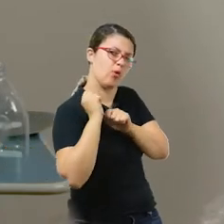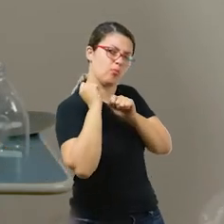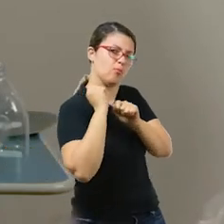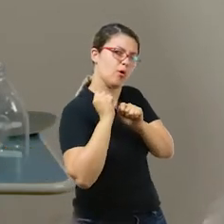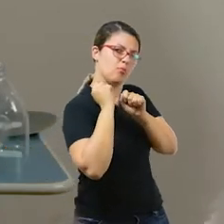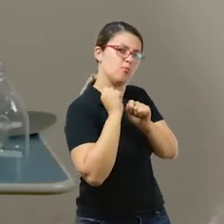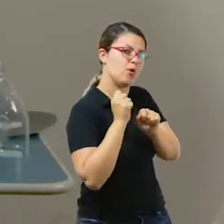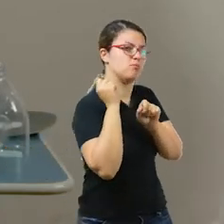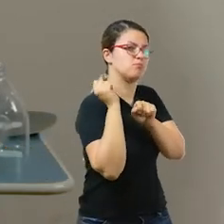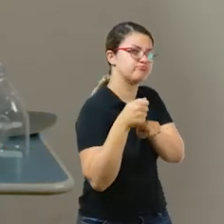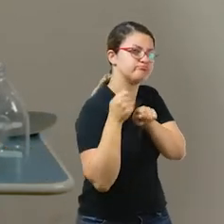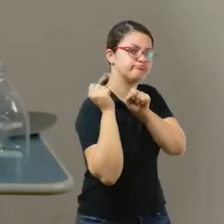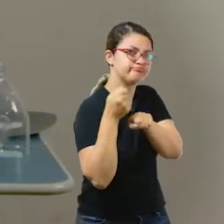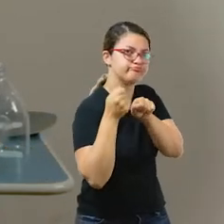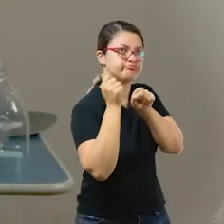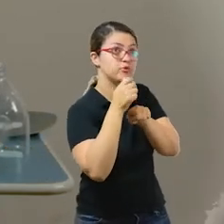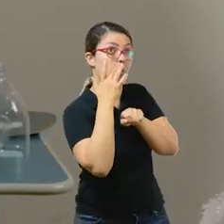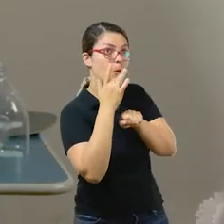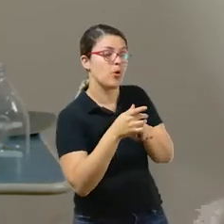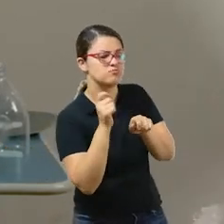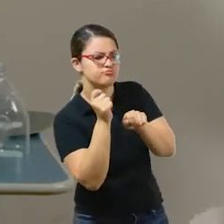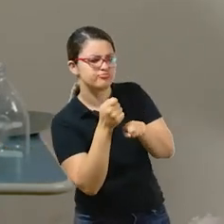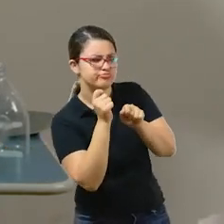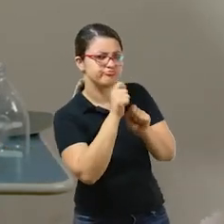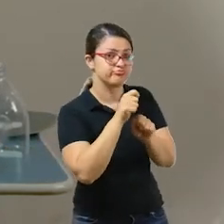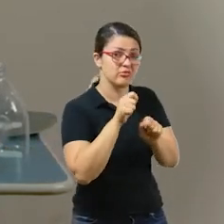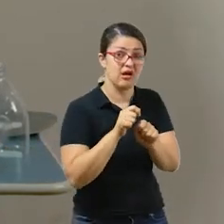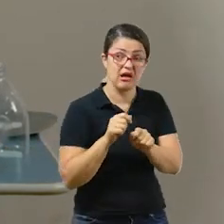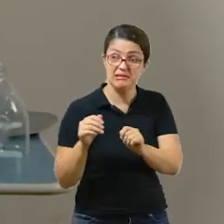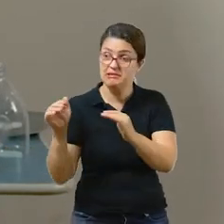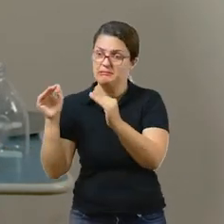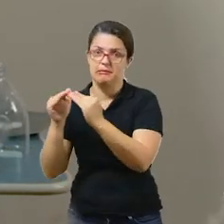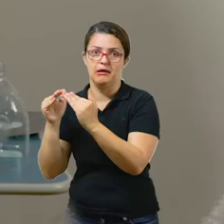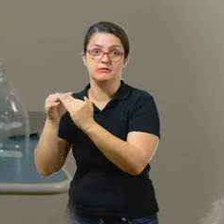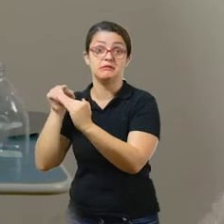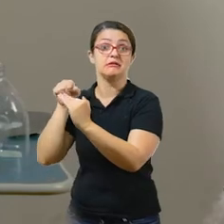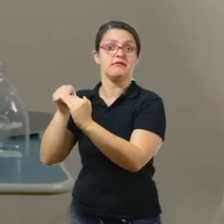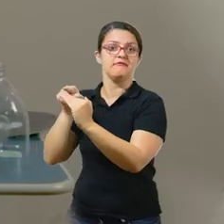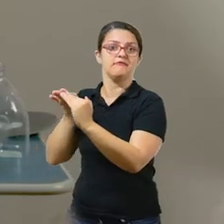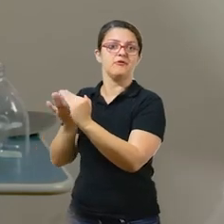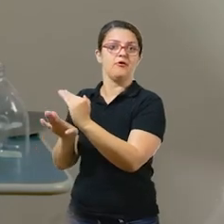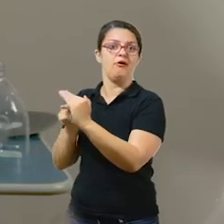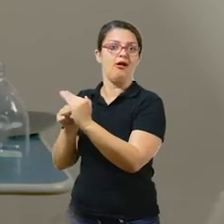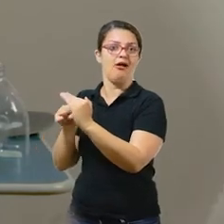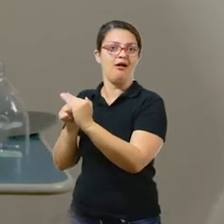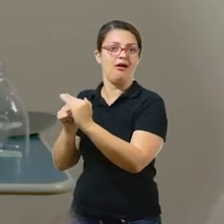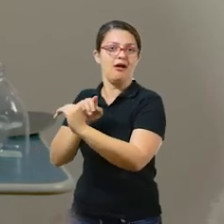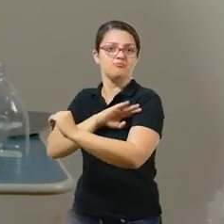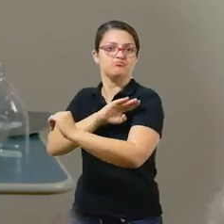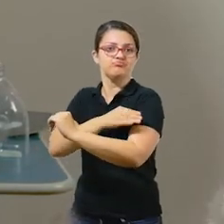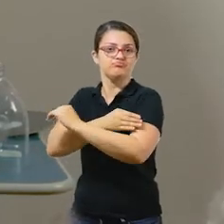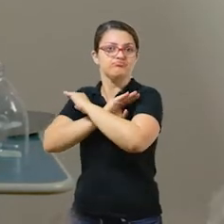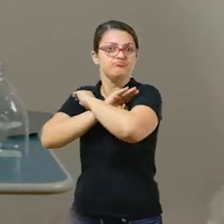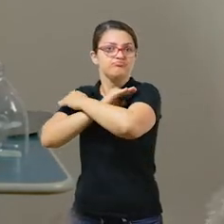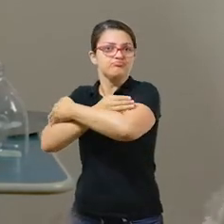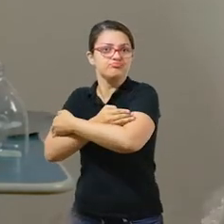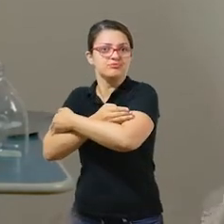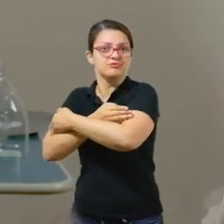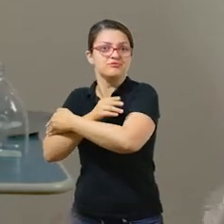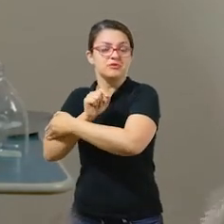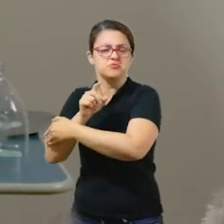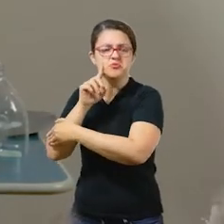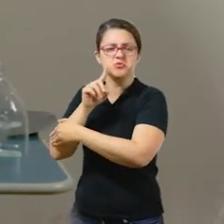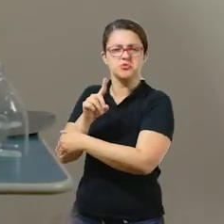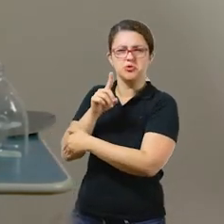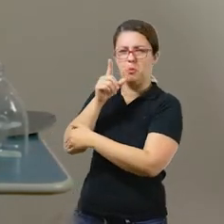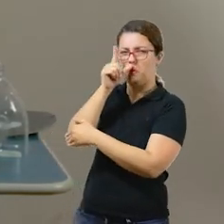em casa quem? A Branca de Neve. Ficava cuidando da casinha dela. Até que um dia uma bruxa má apareceu e ofereceu o